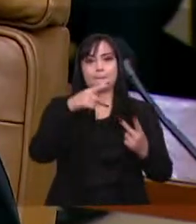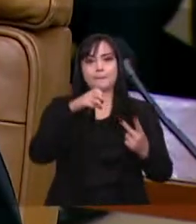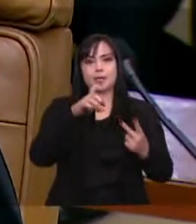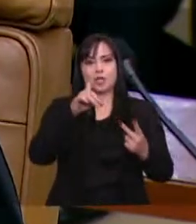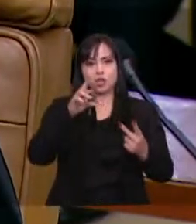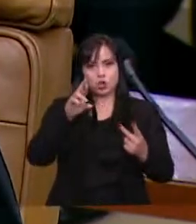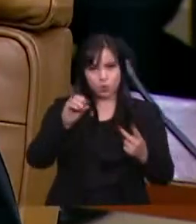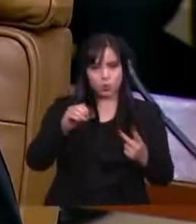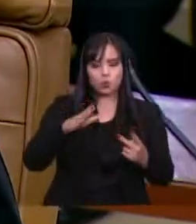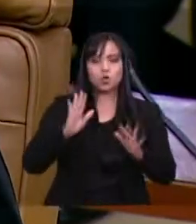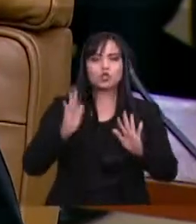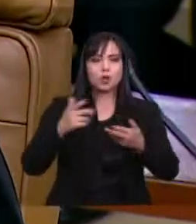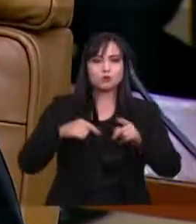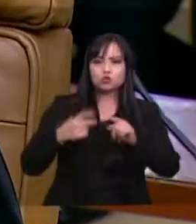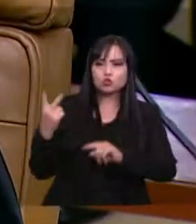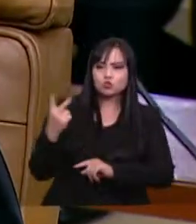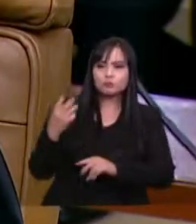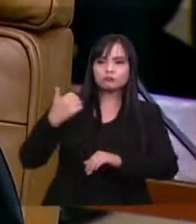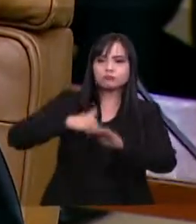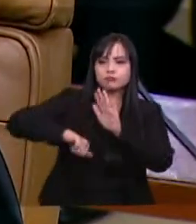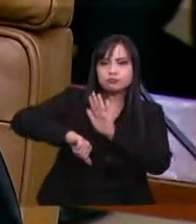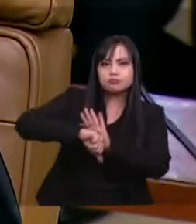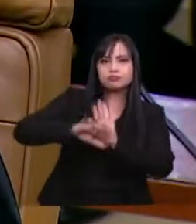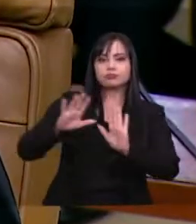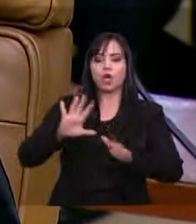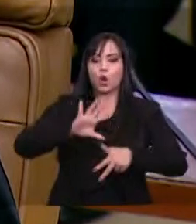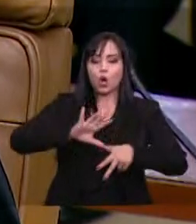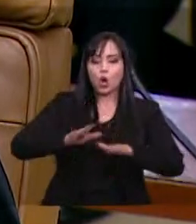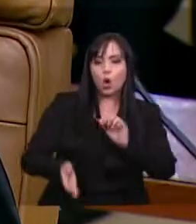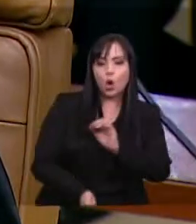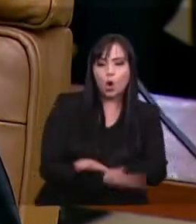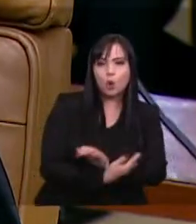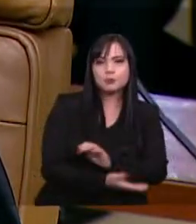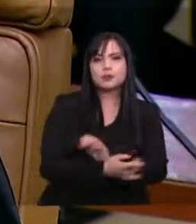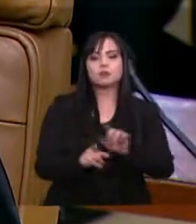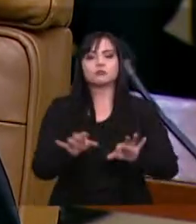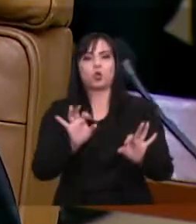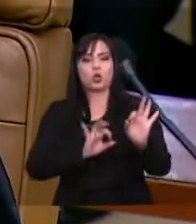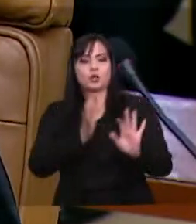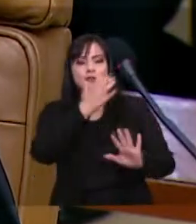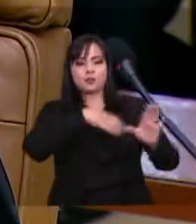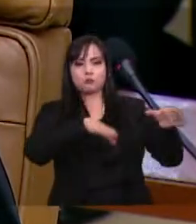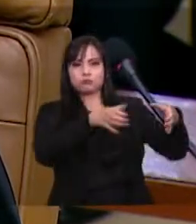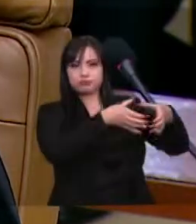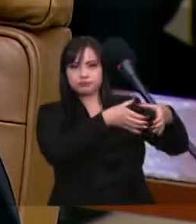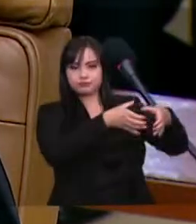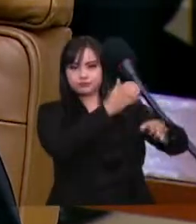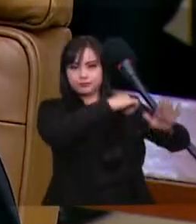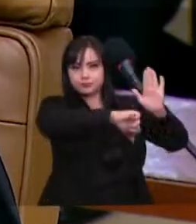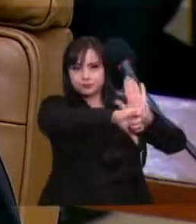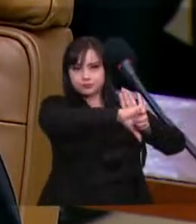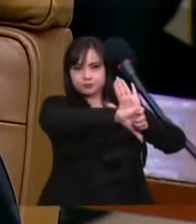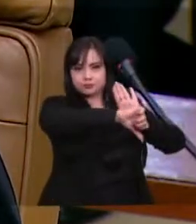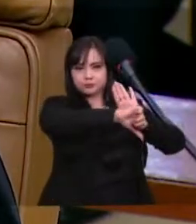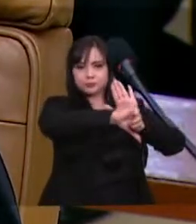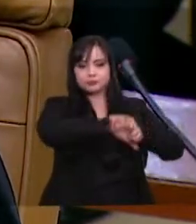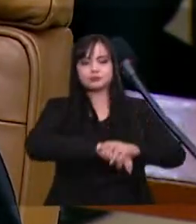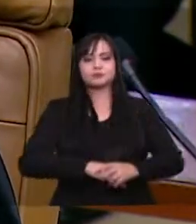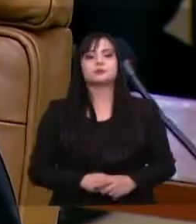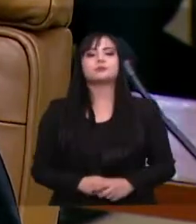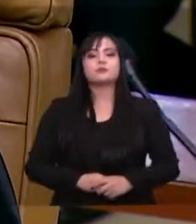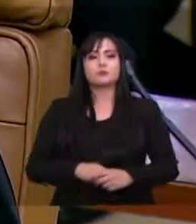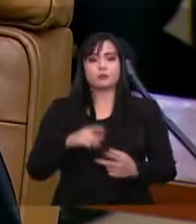razão do concurso material dos dois delitos são passiva e organização criminosa o total da reprimento